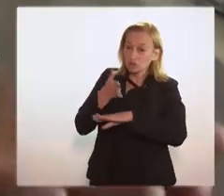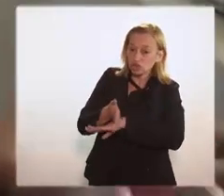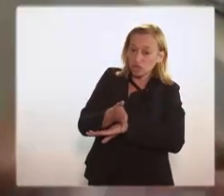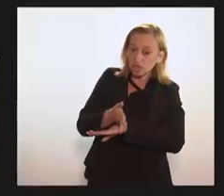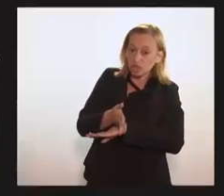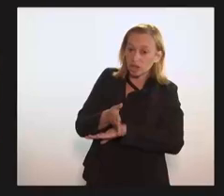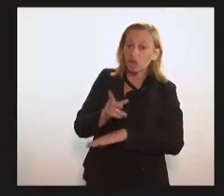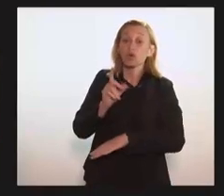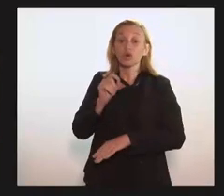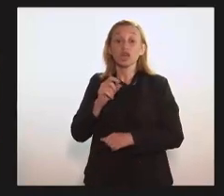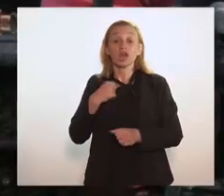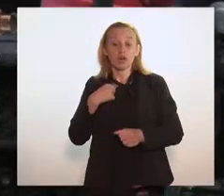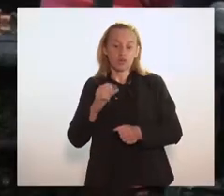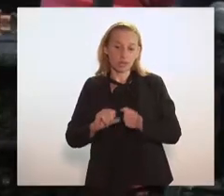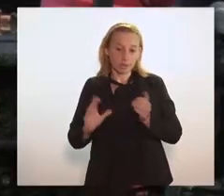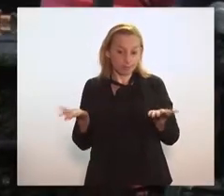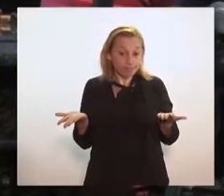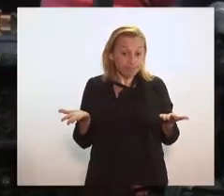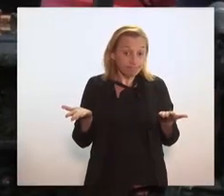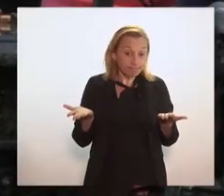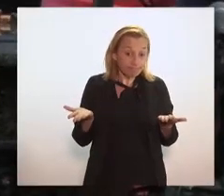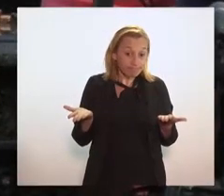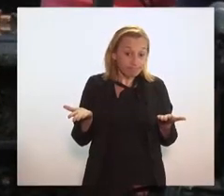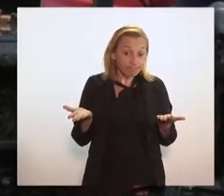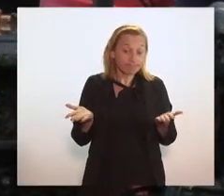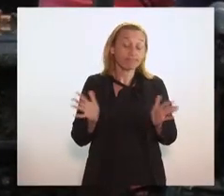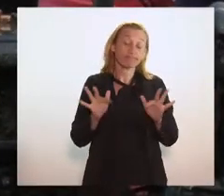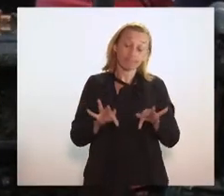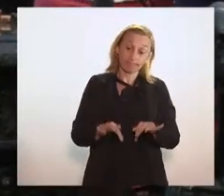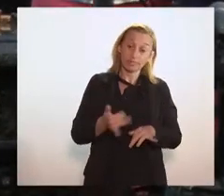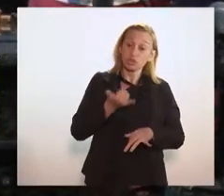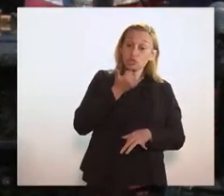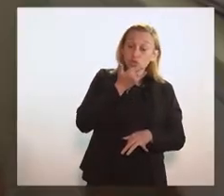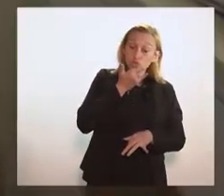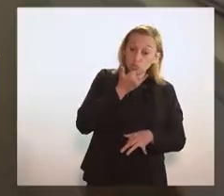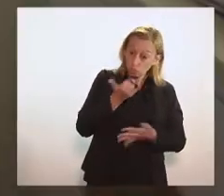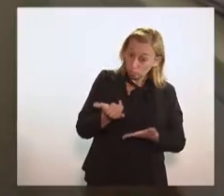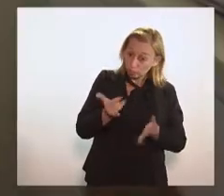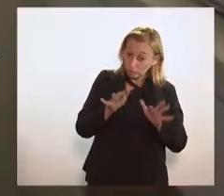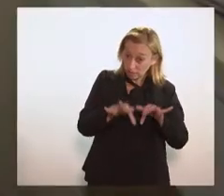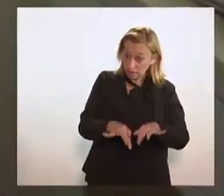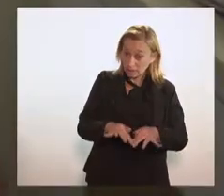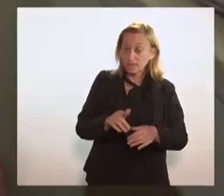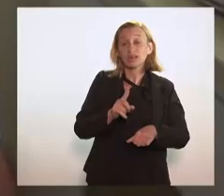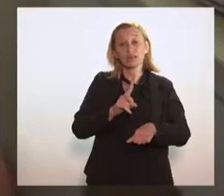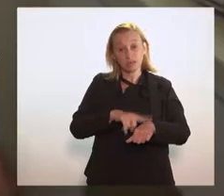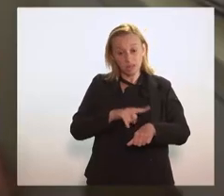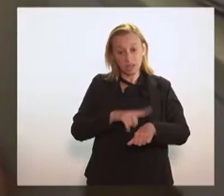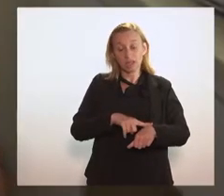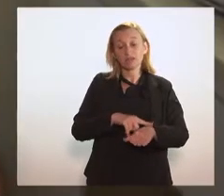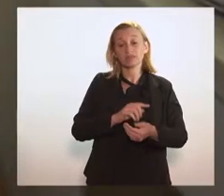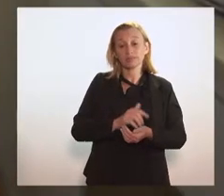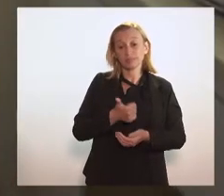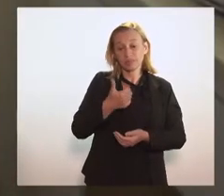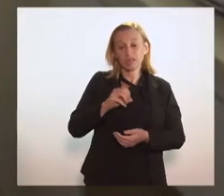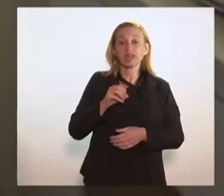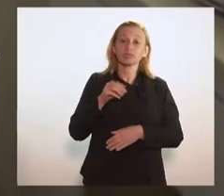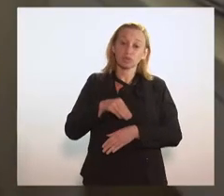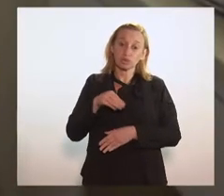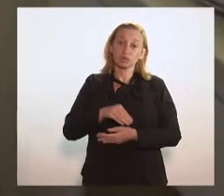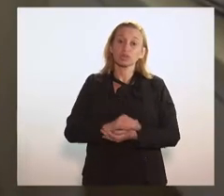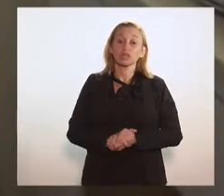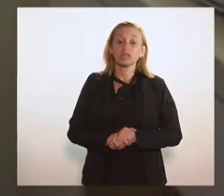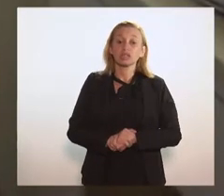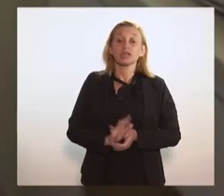que, Luiz, que eu vou fazer? Por favor, terminando, deputada, a senhora me desculpe que eu passei dos meus 10 minutos